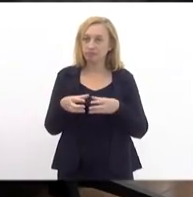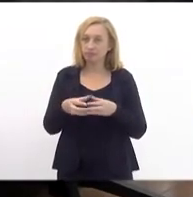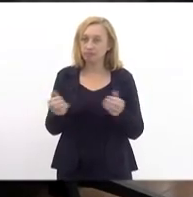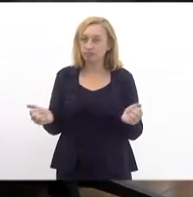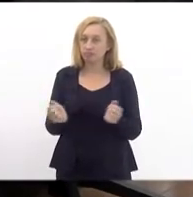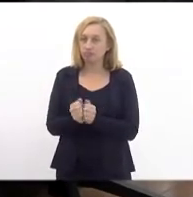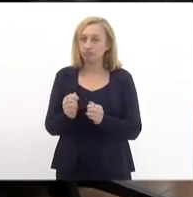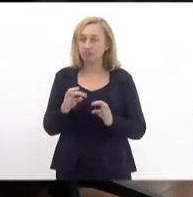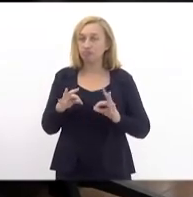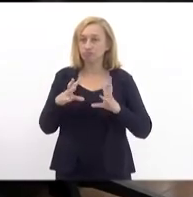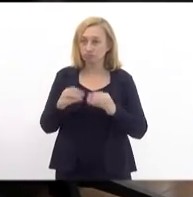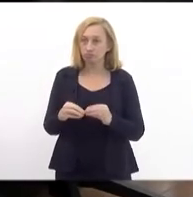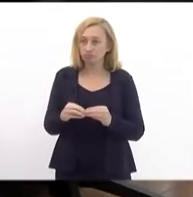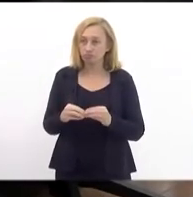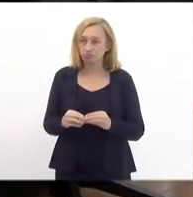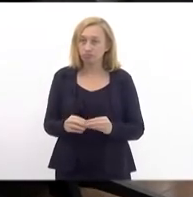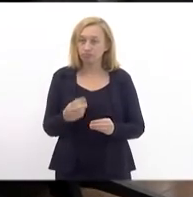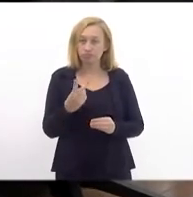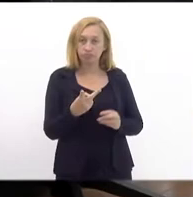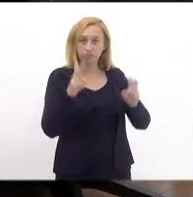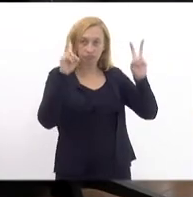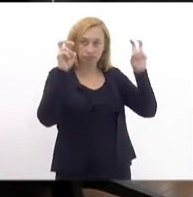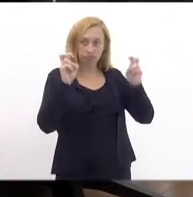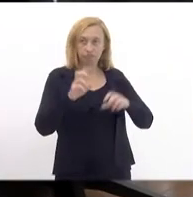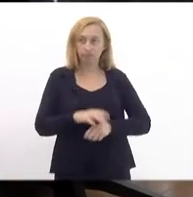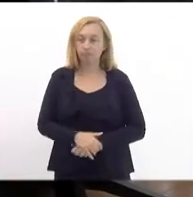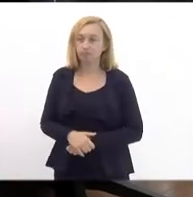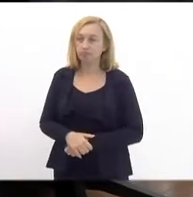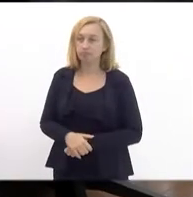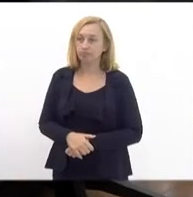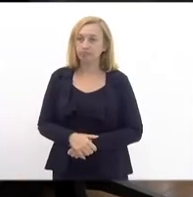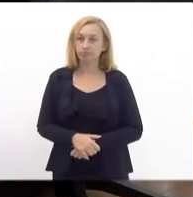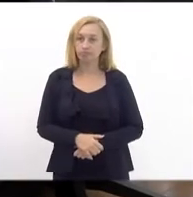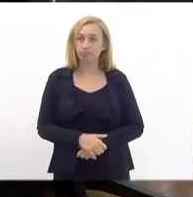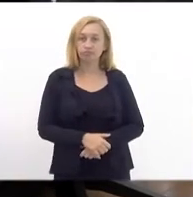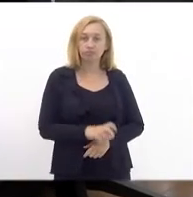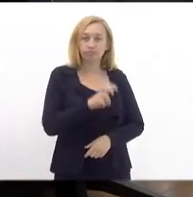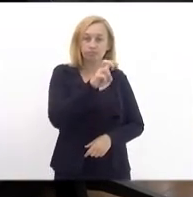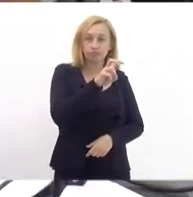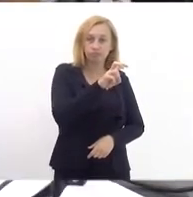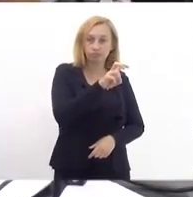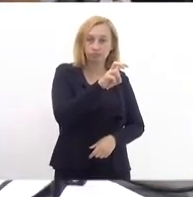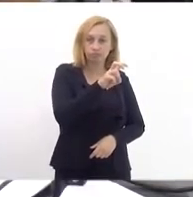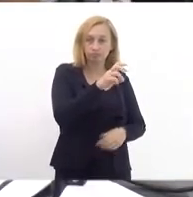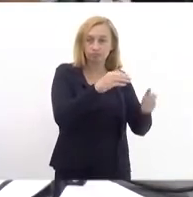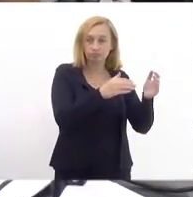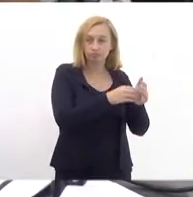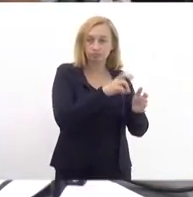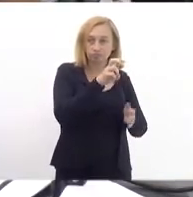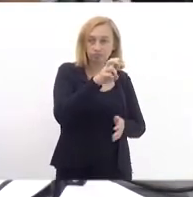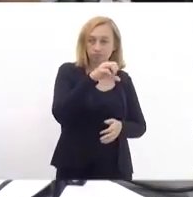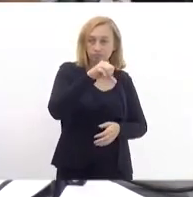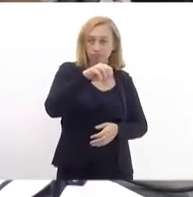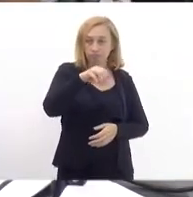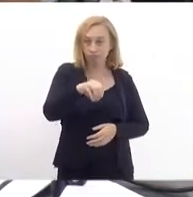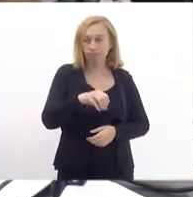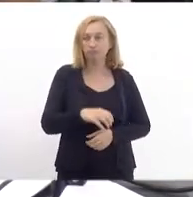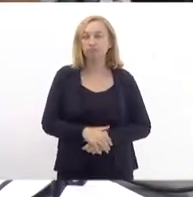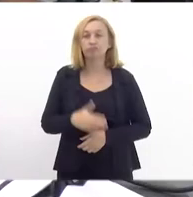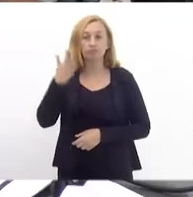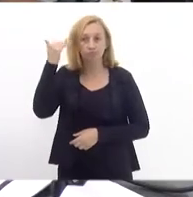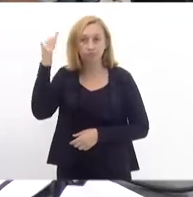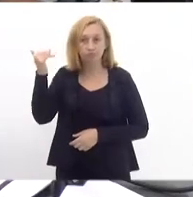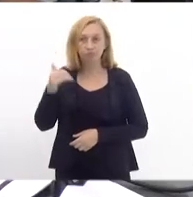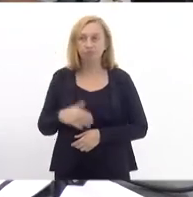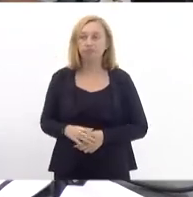né? Entre dois temas. O 5 para 5,90, os famosos 0,90,